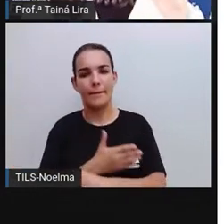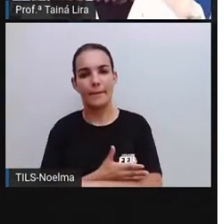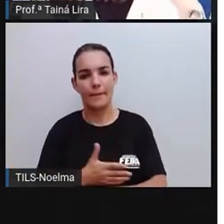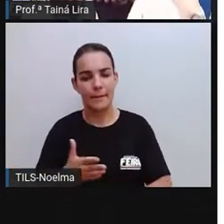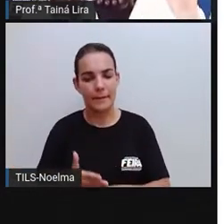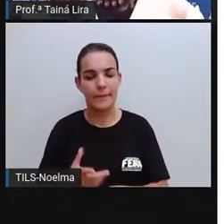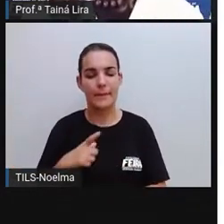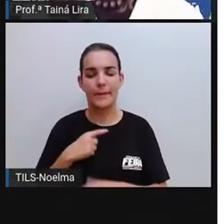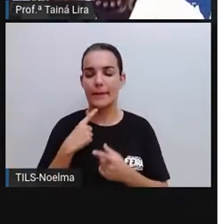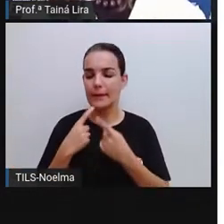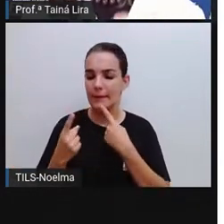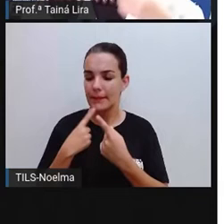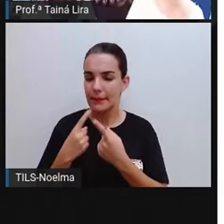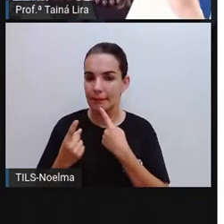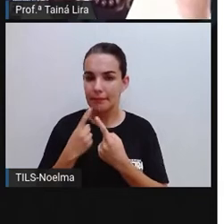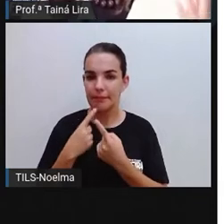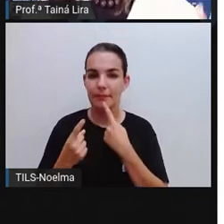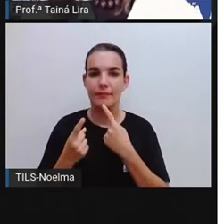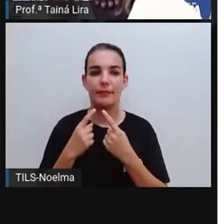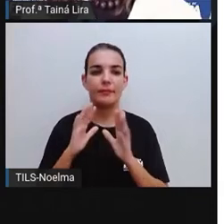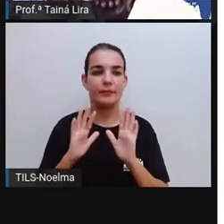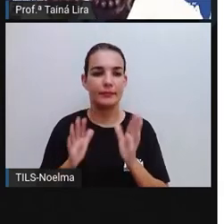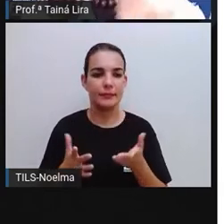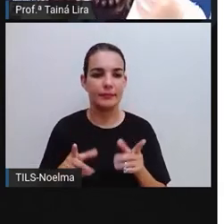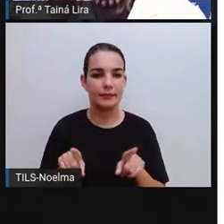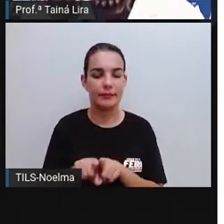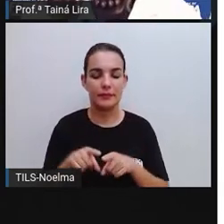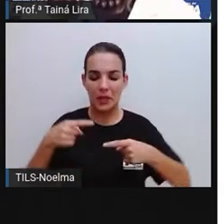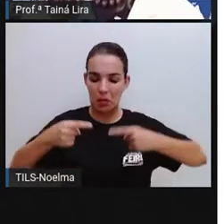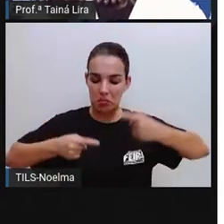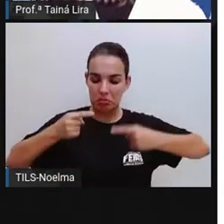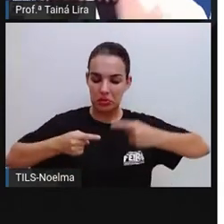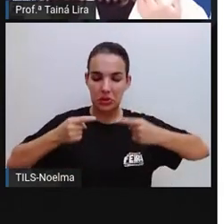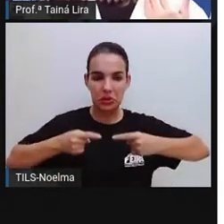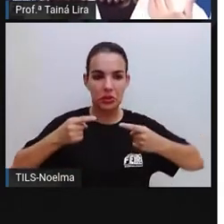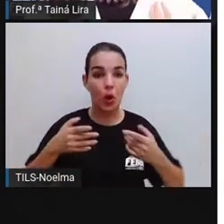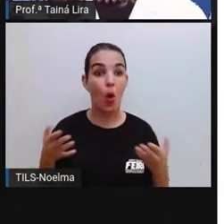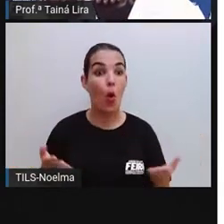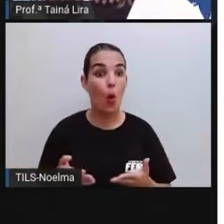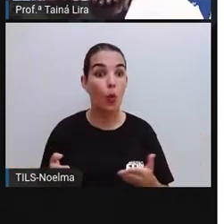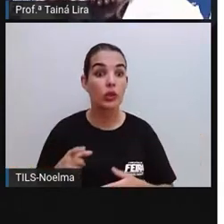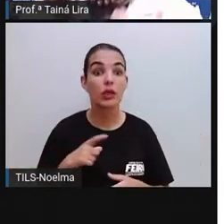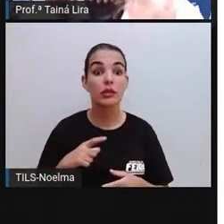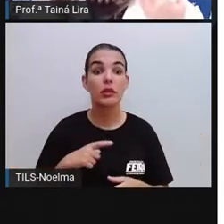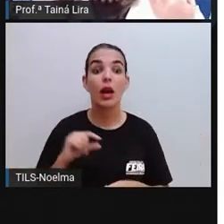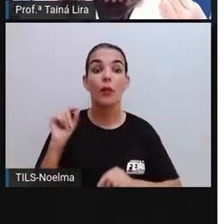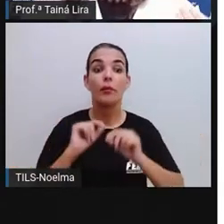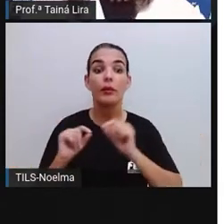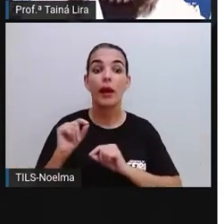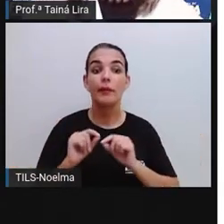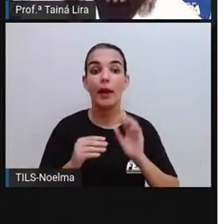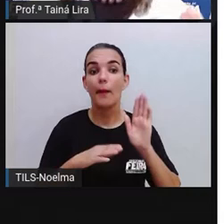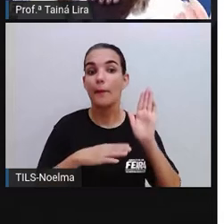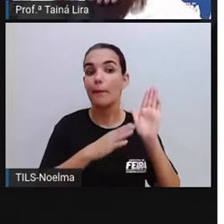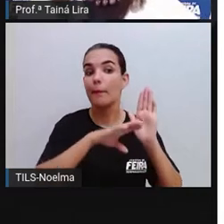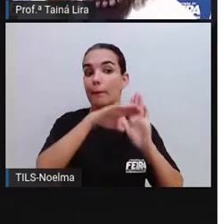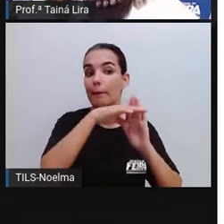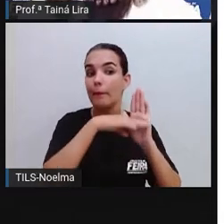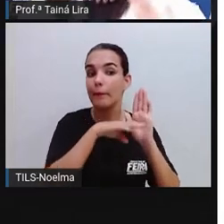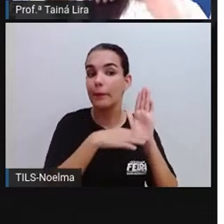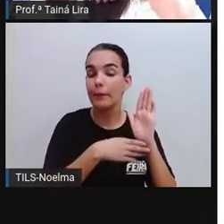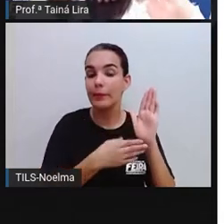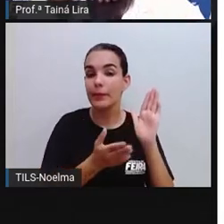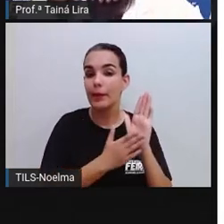questão também de entrevista. Ela já entrevistou políticos em época de eleição, e hoje ela tem um programa de